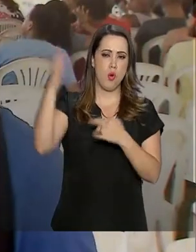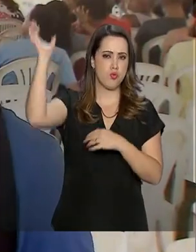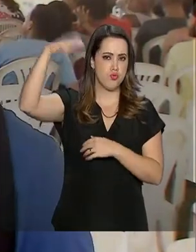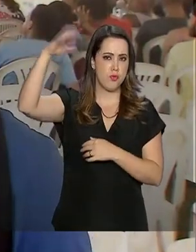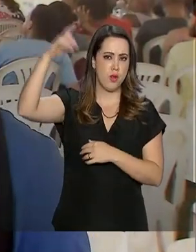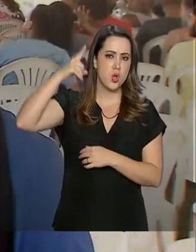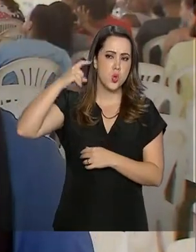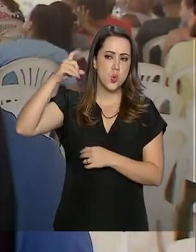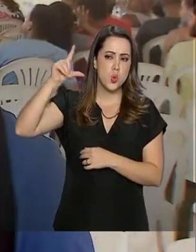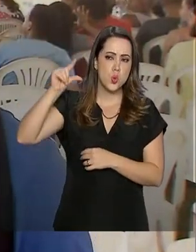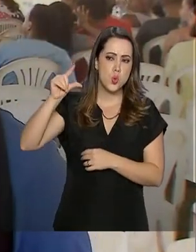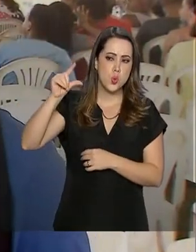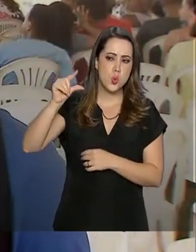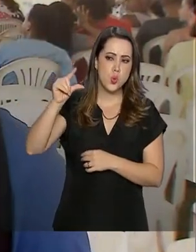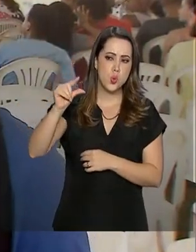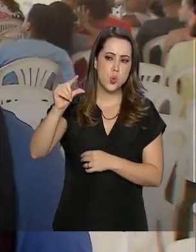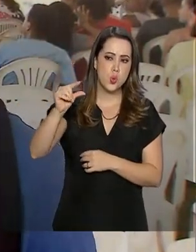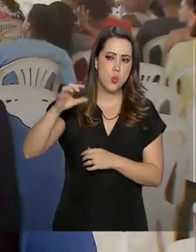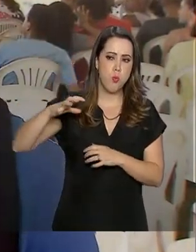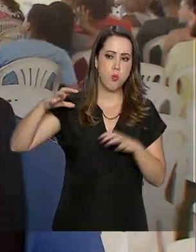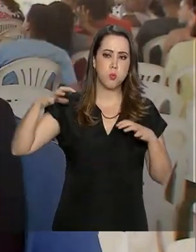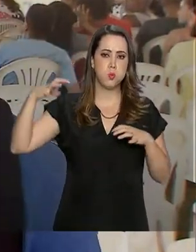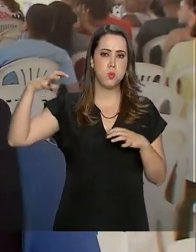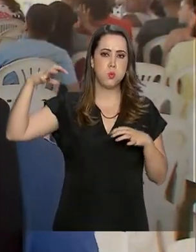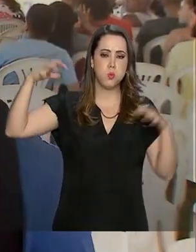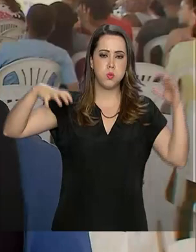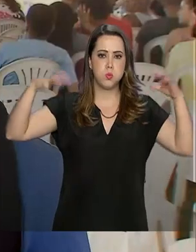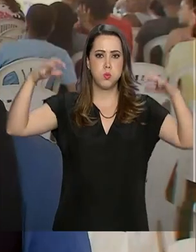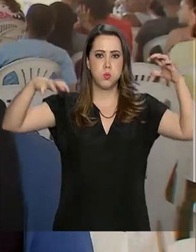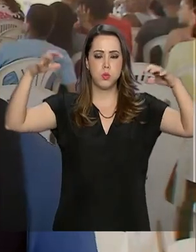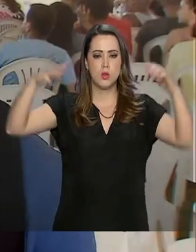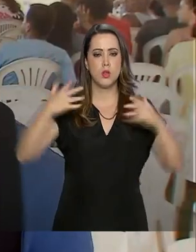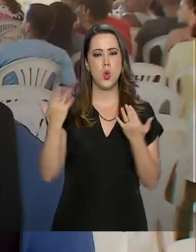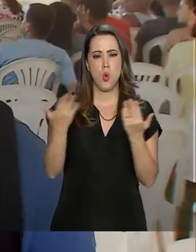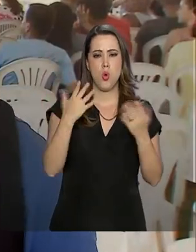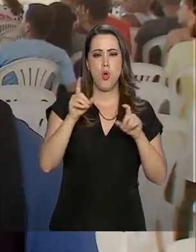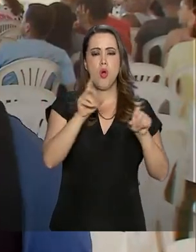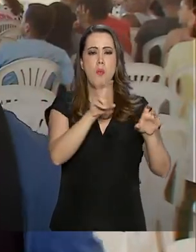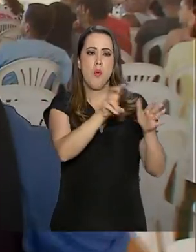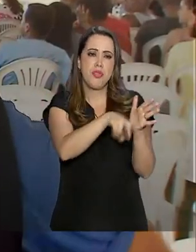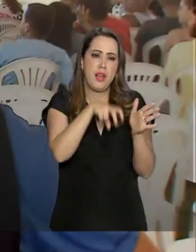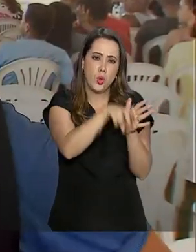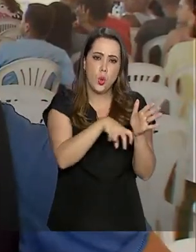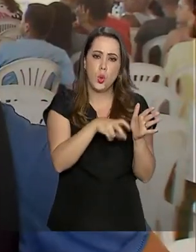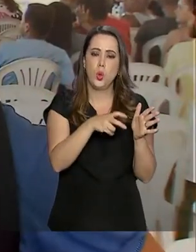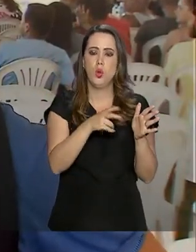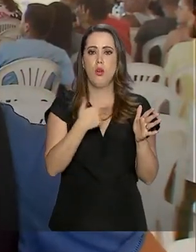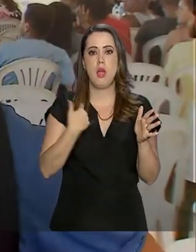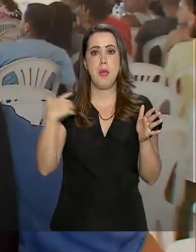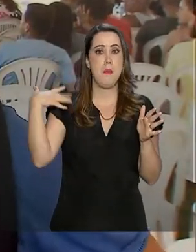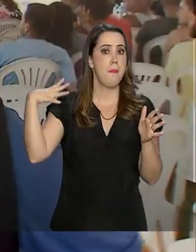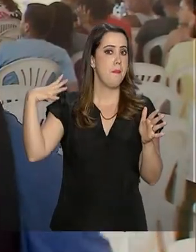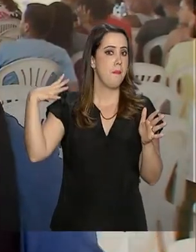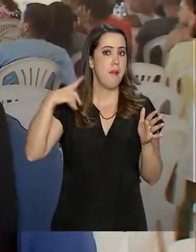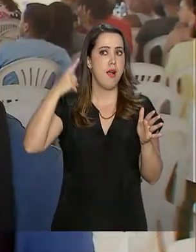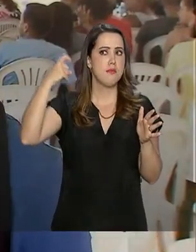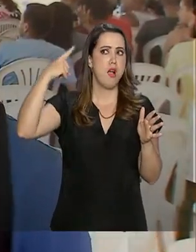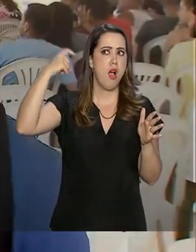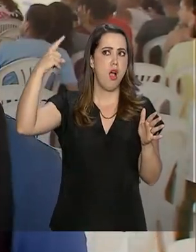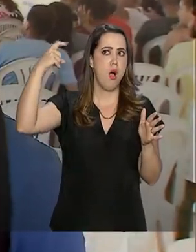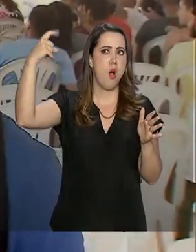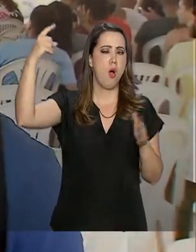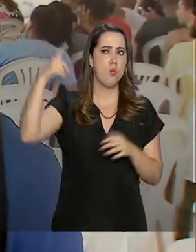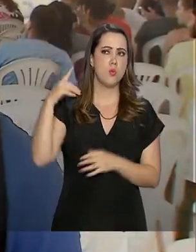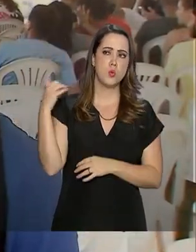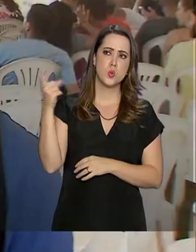Baixinho. Esse barulho só estava chegando cada vez mais alto, como se fosse vários tratores trabalhando junto, derrubando um monte de árvore. Aí foi só aumentando o barulho, só aumentando. Aí o